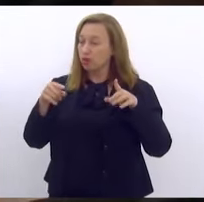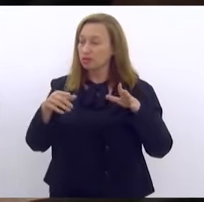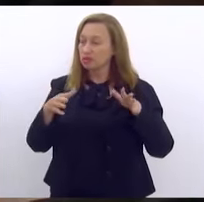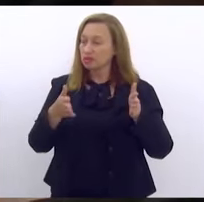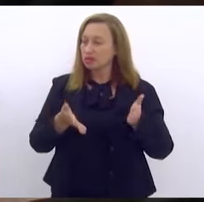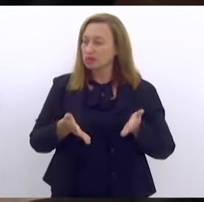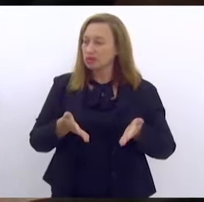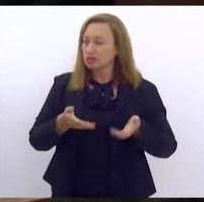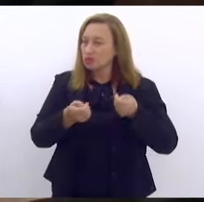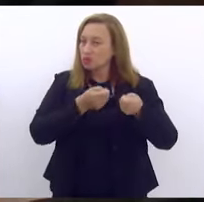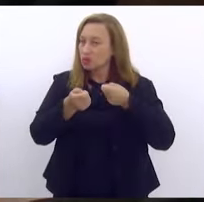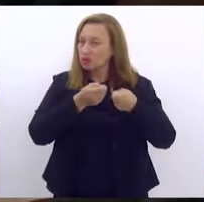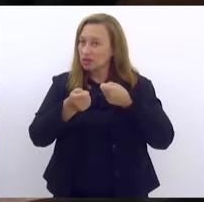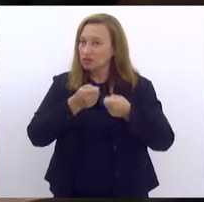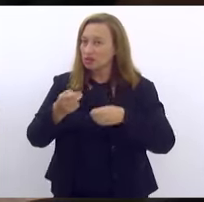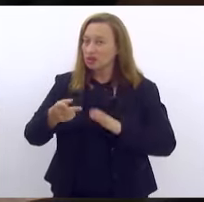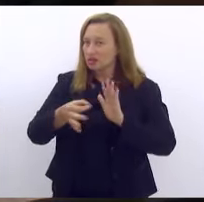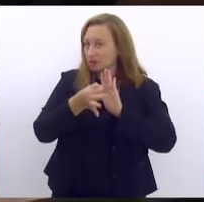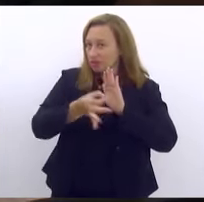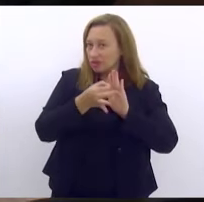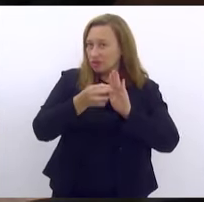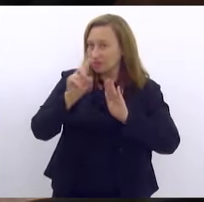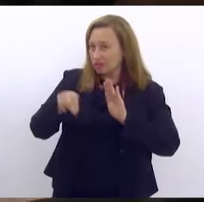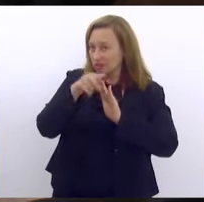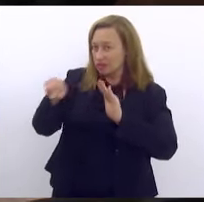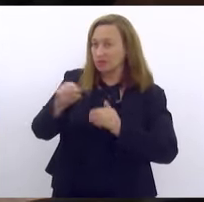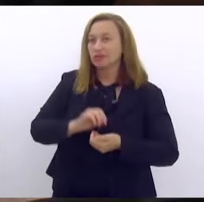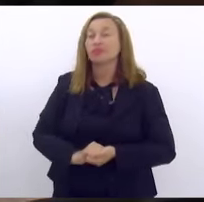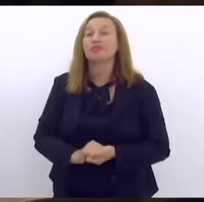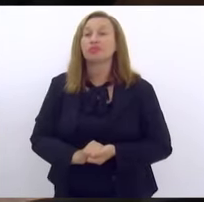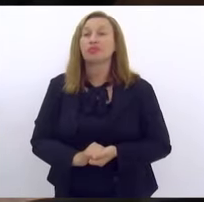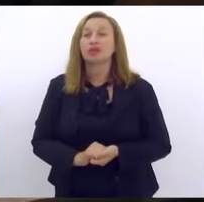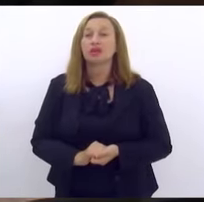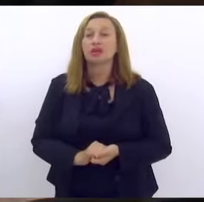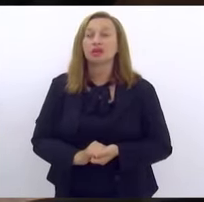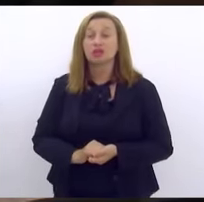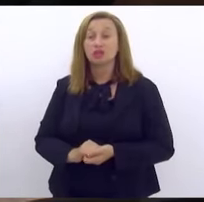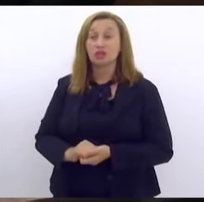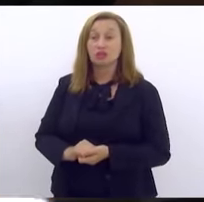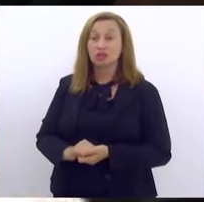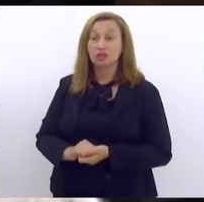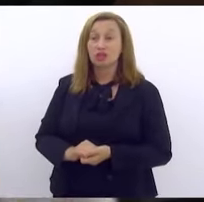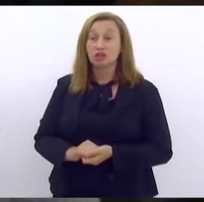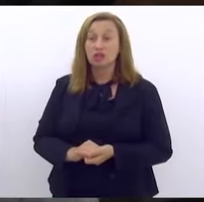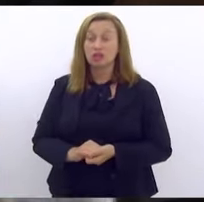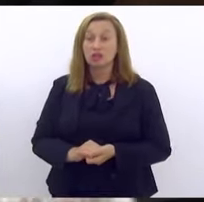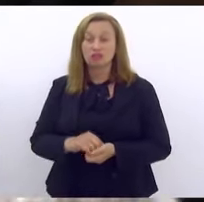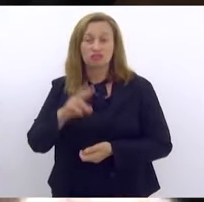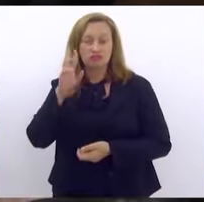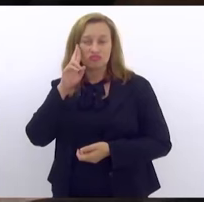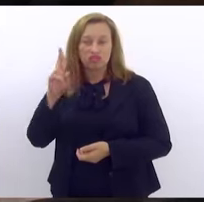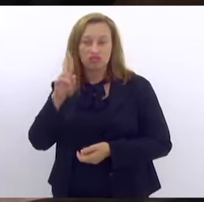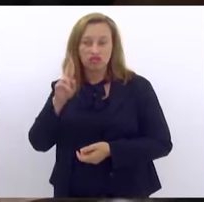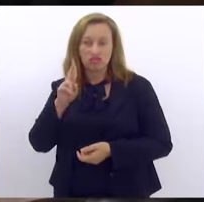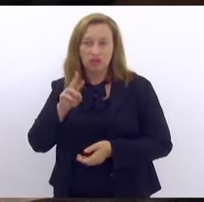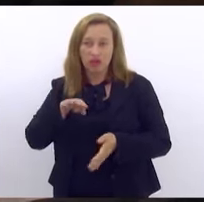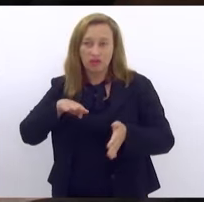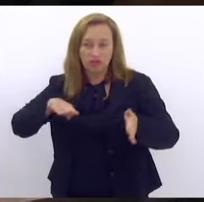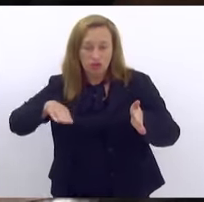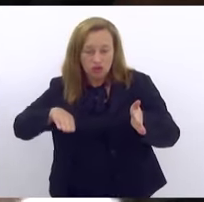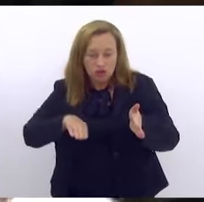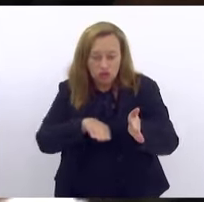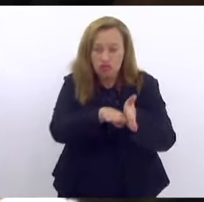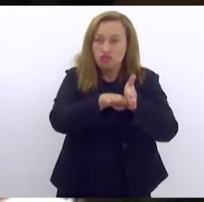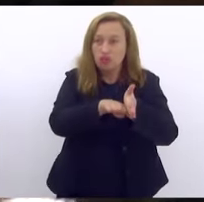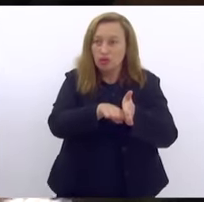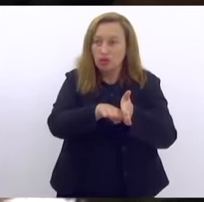que ele está dando o parecer dele pela reprovação, que os bonitões lá do estacionamento, eles arrecadaram um